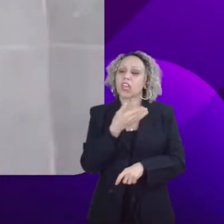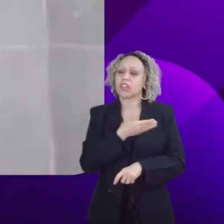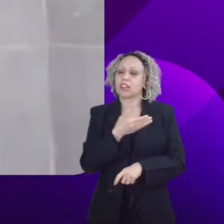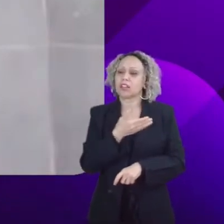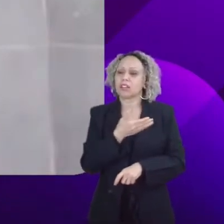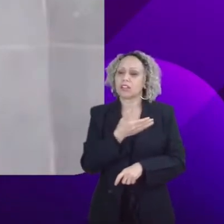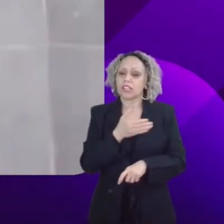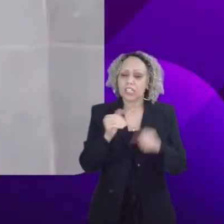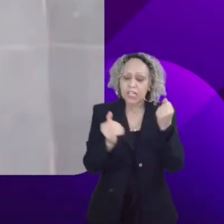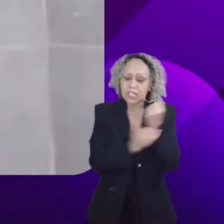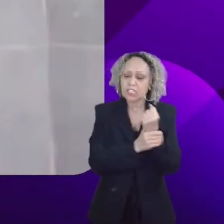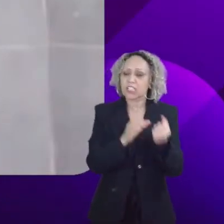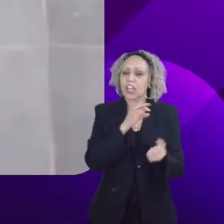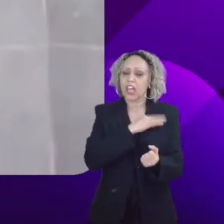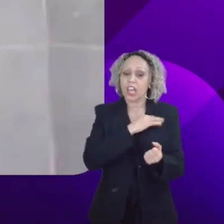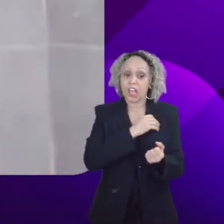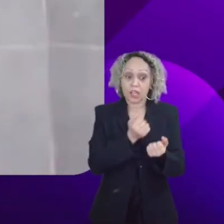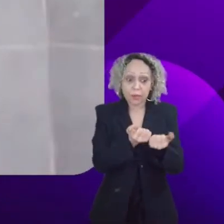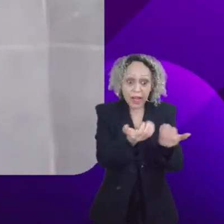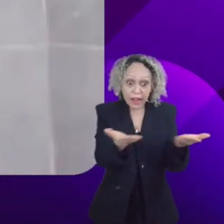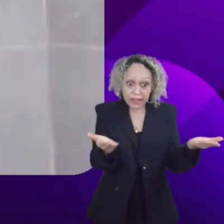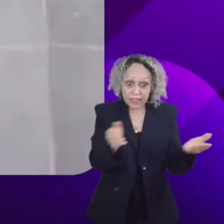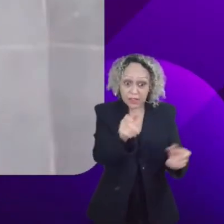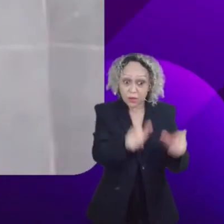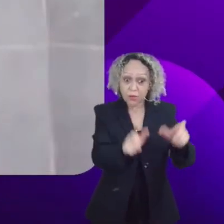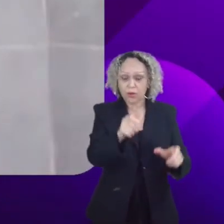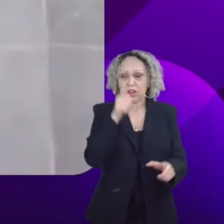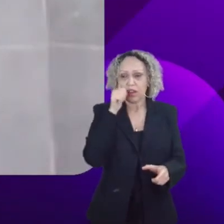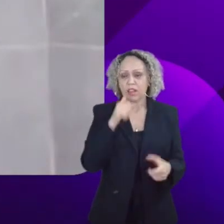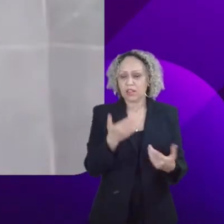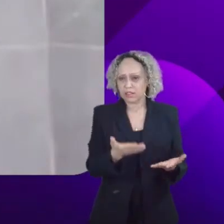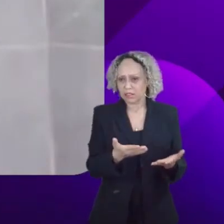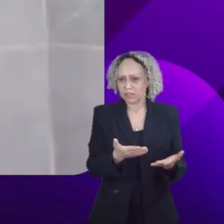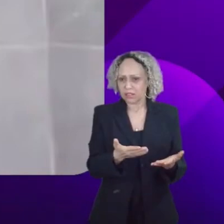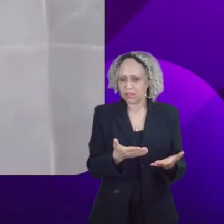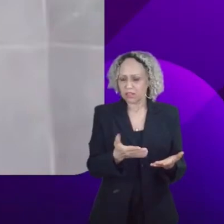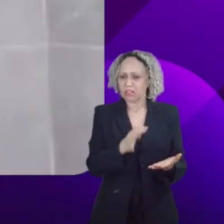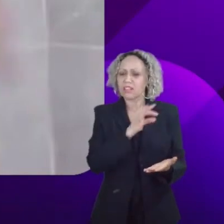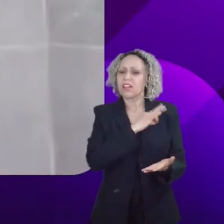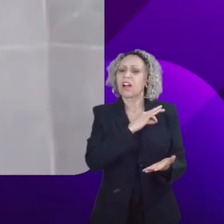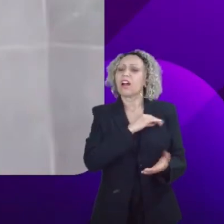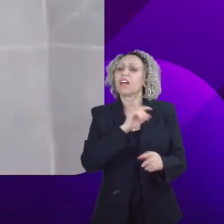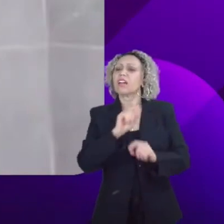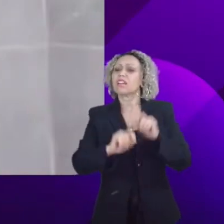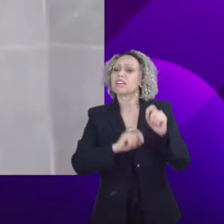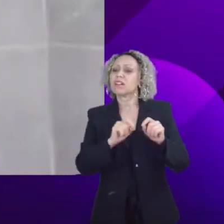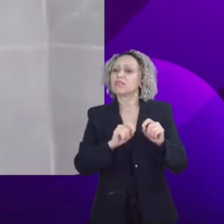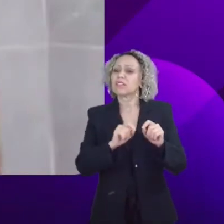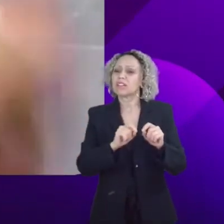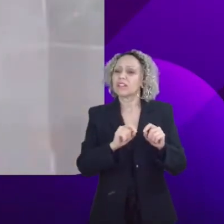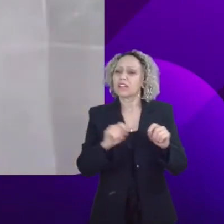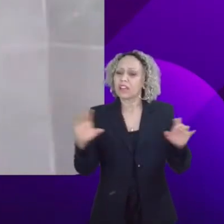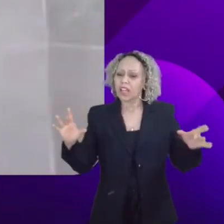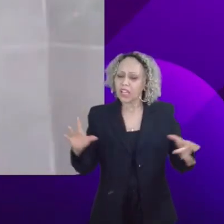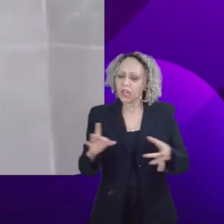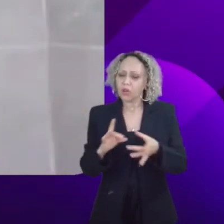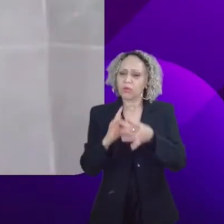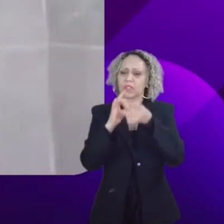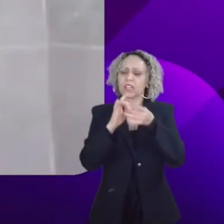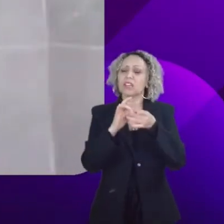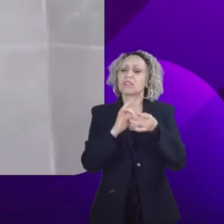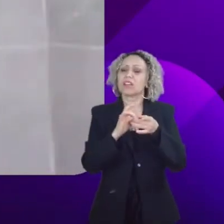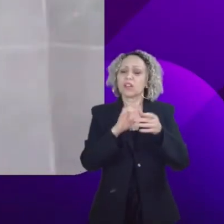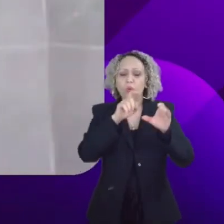em garantir renda para essas mulheres. E a renda, ela dialoga diretamente com a